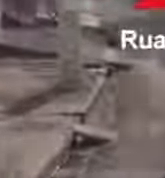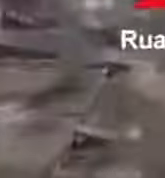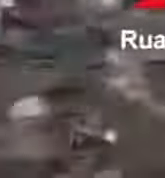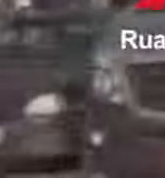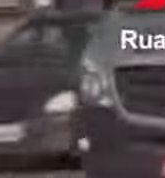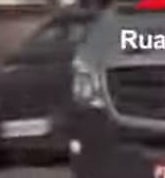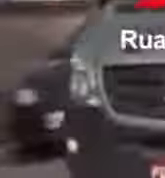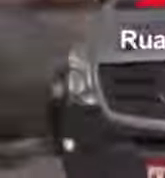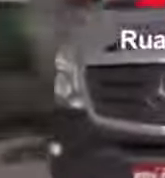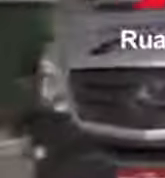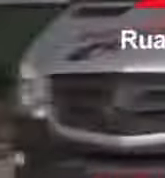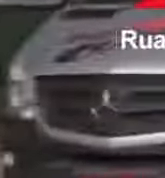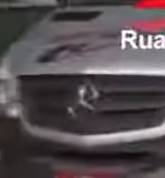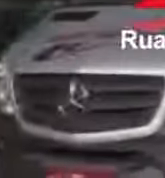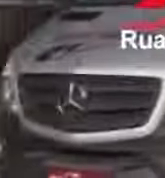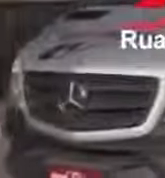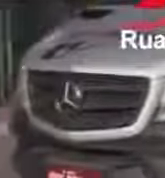3626-2733.